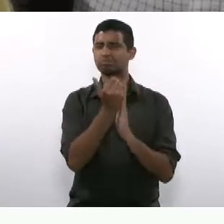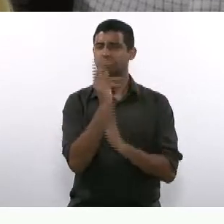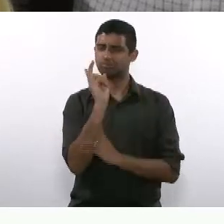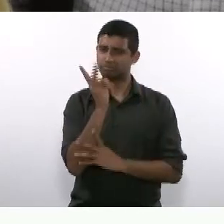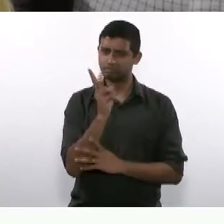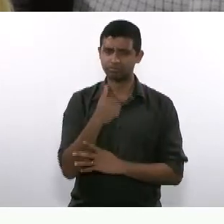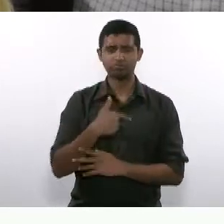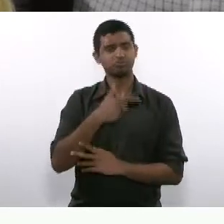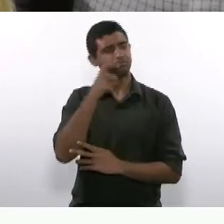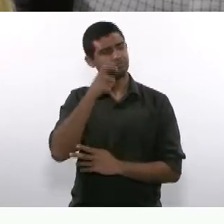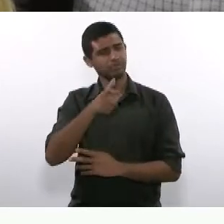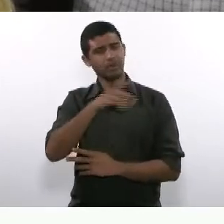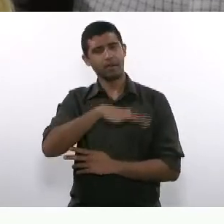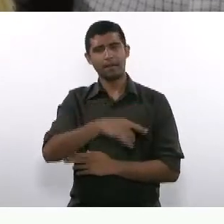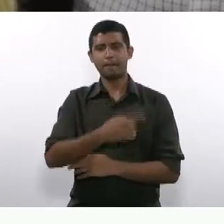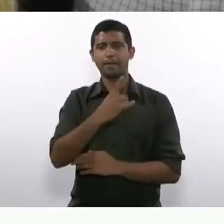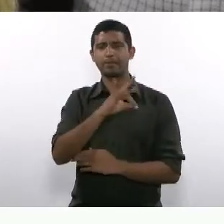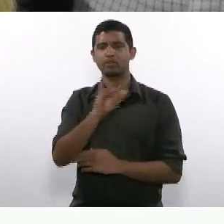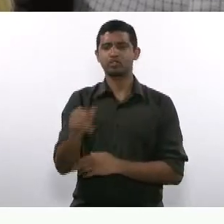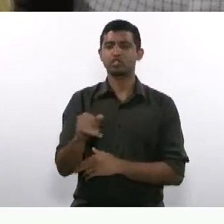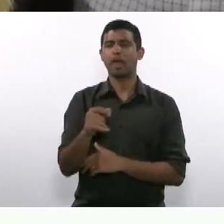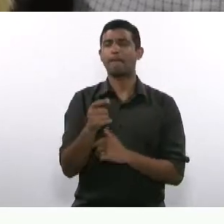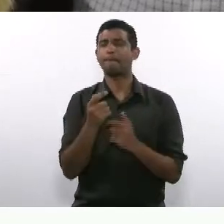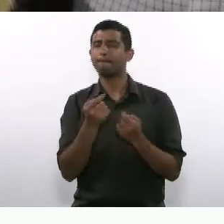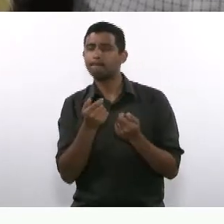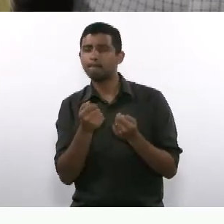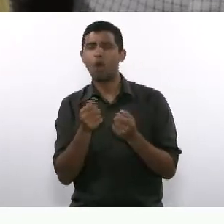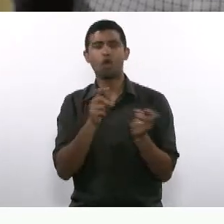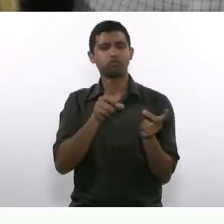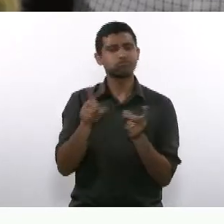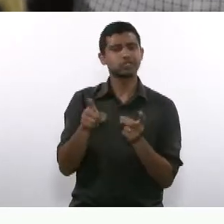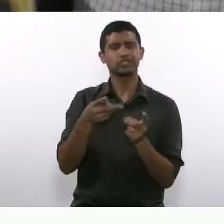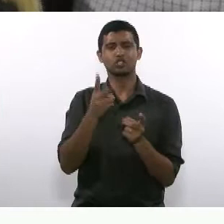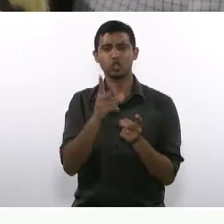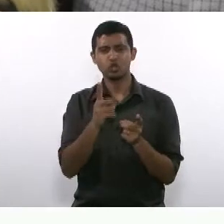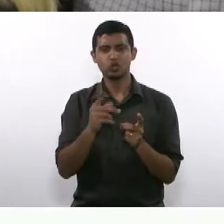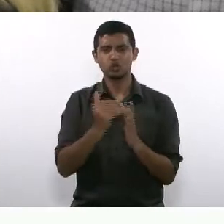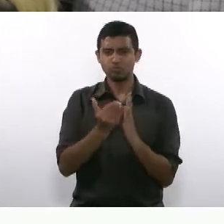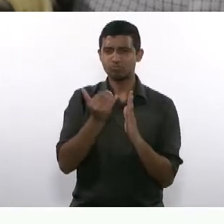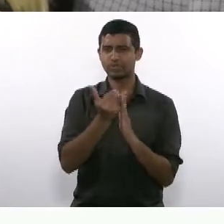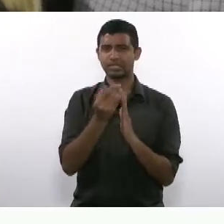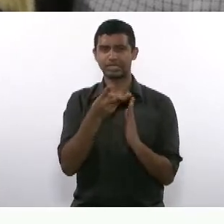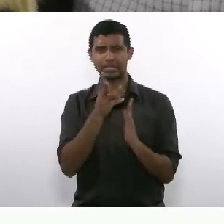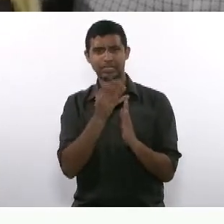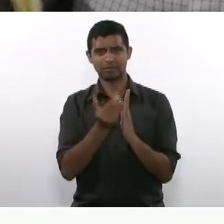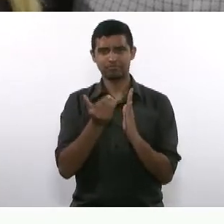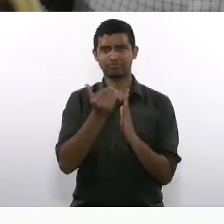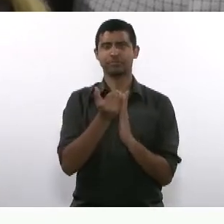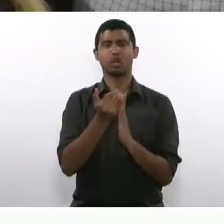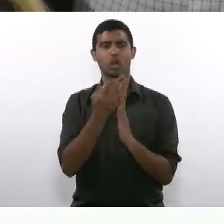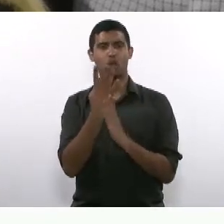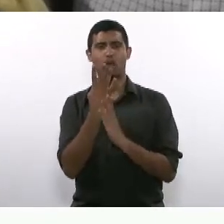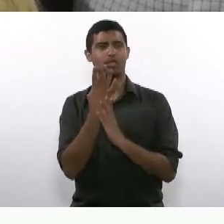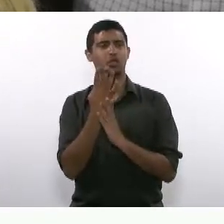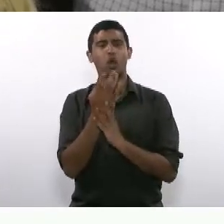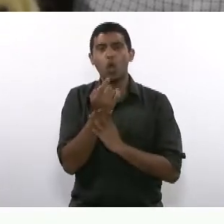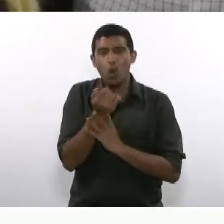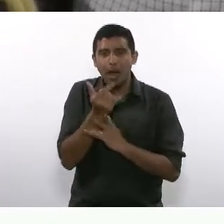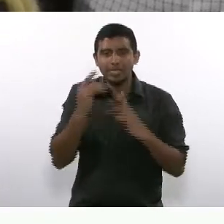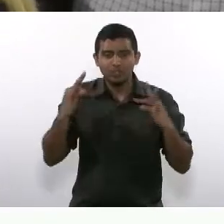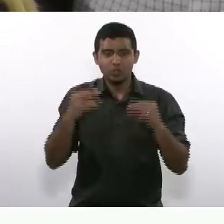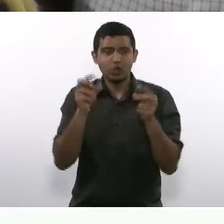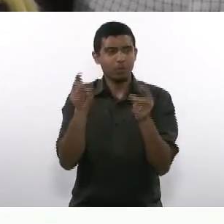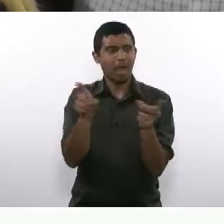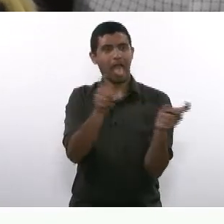foram vendendo, no primeiro dia venderam um pouquinho, no segundo dia mais, terceiro dia mais, e quarto dia praticamente voltaram para casa com as